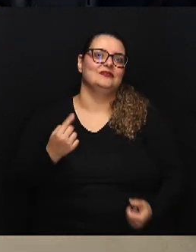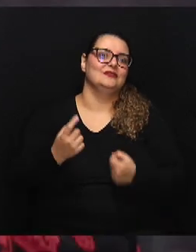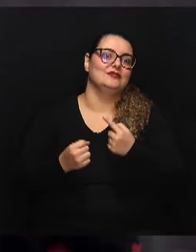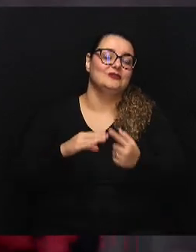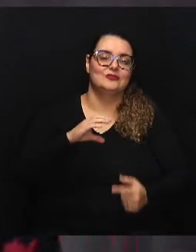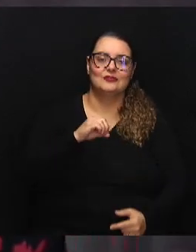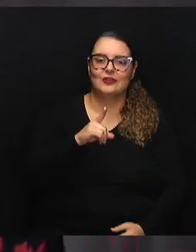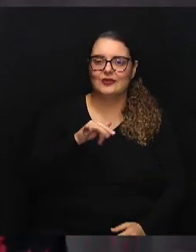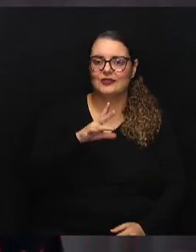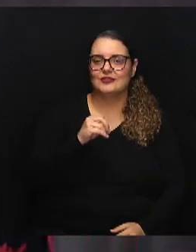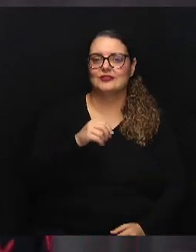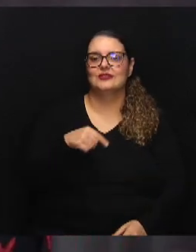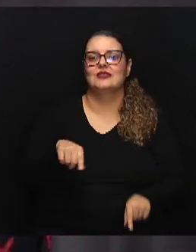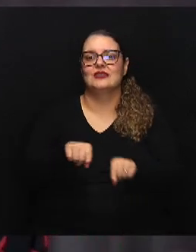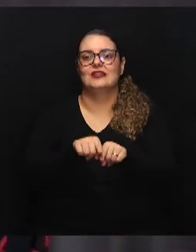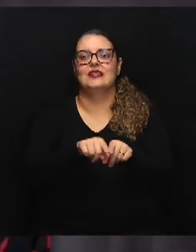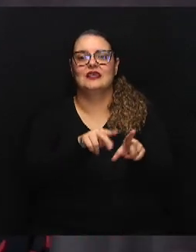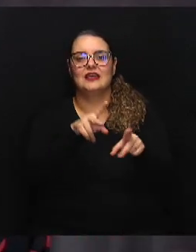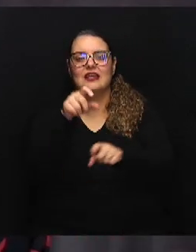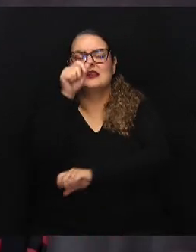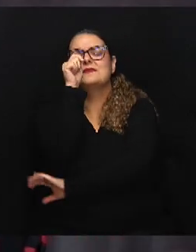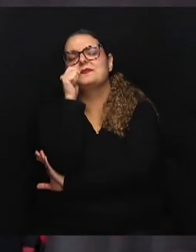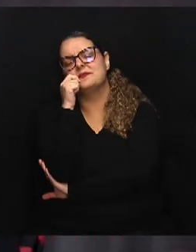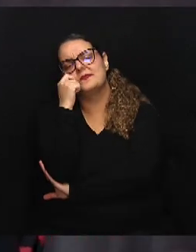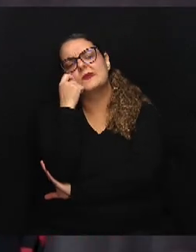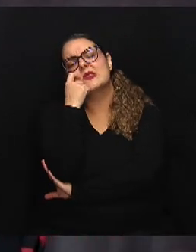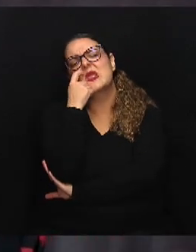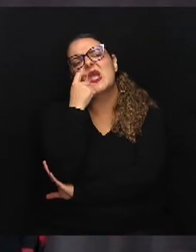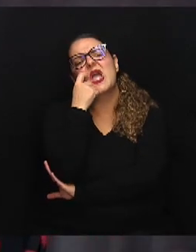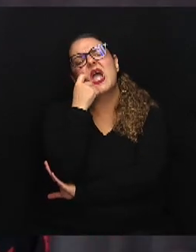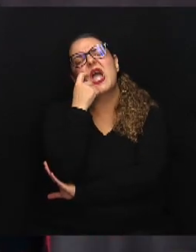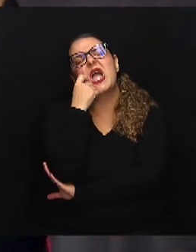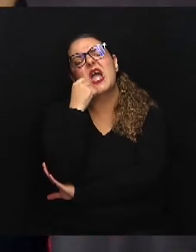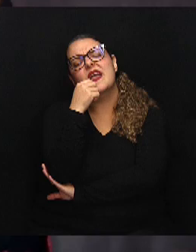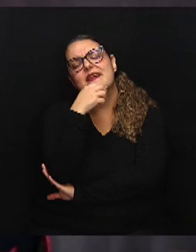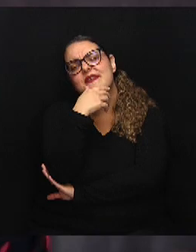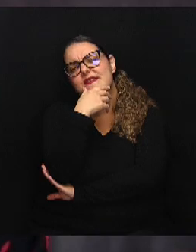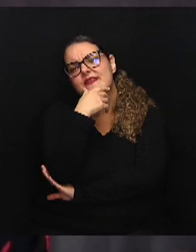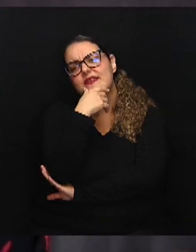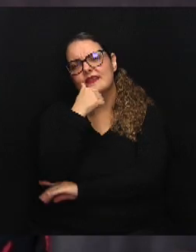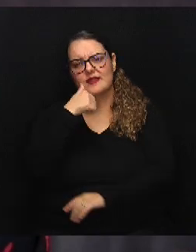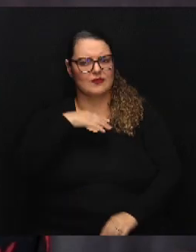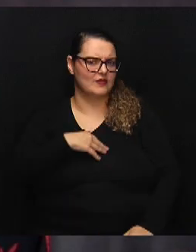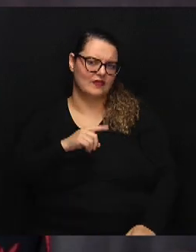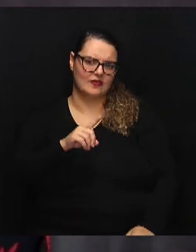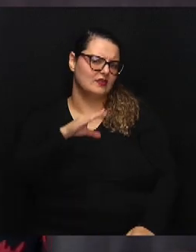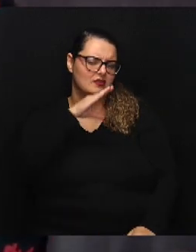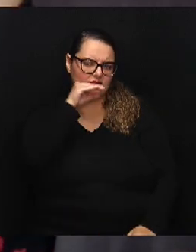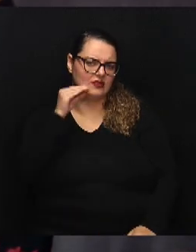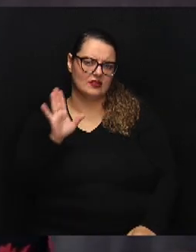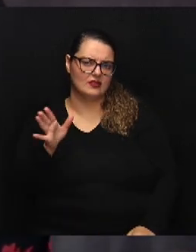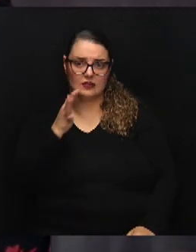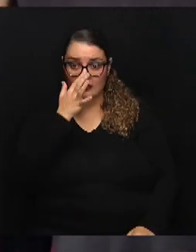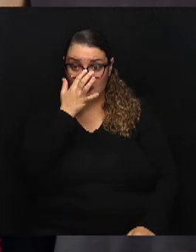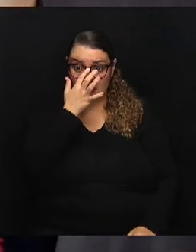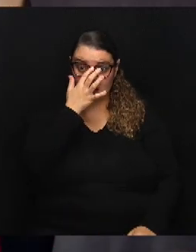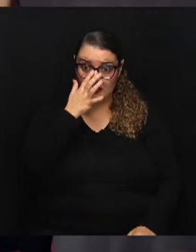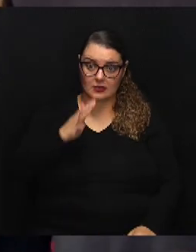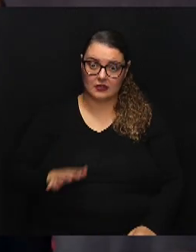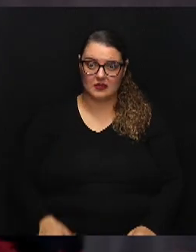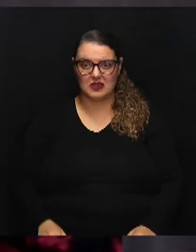porque eu andei reparando um cadinho, e eu reparei que minhas filhas já não são mais adolescentes, né? Estão saindo da adolescência,